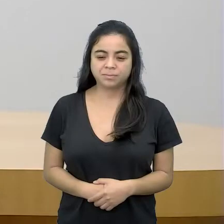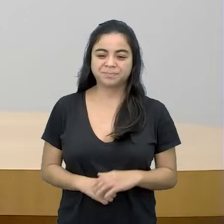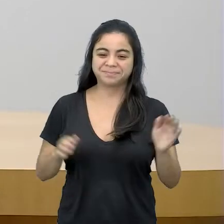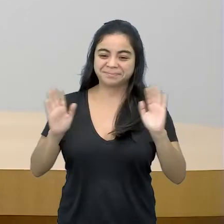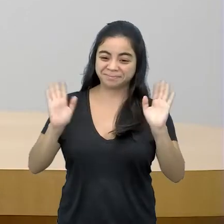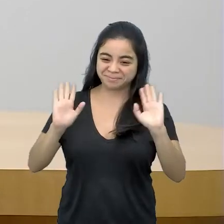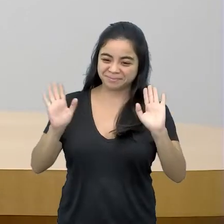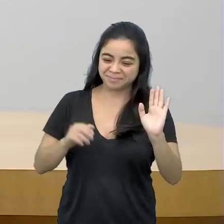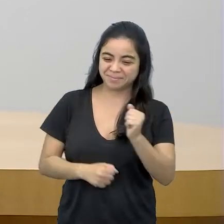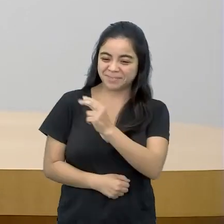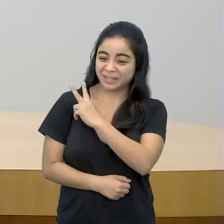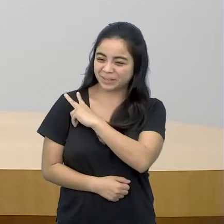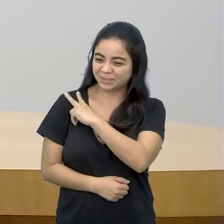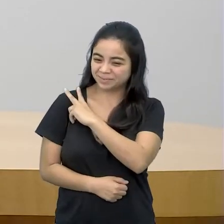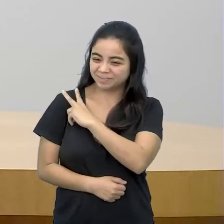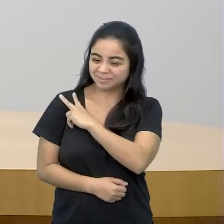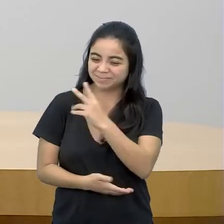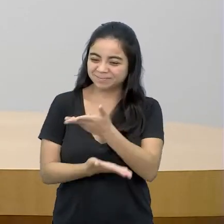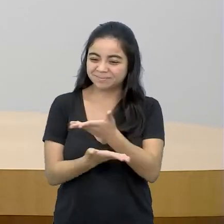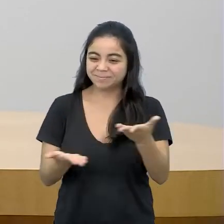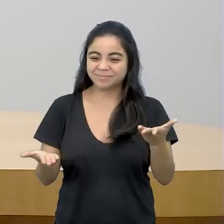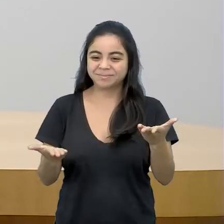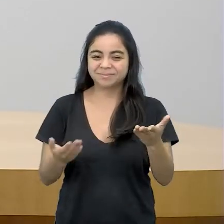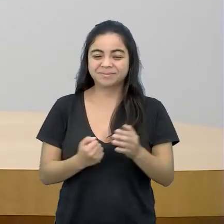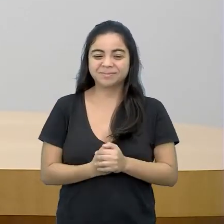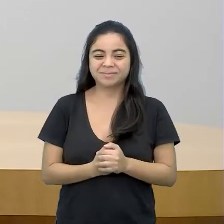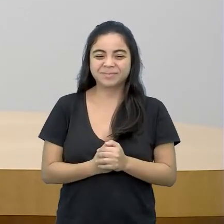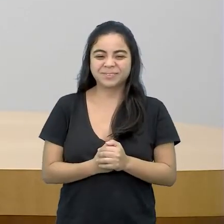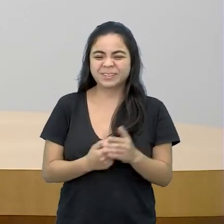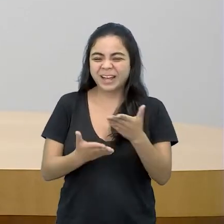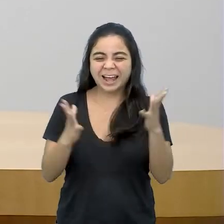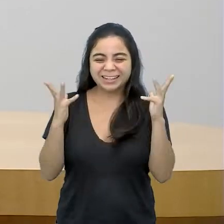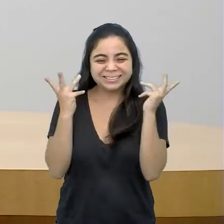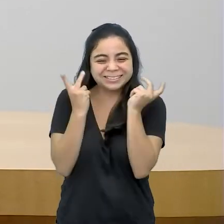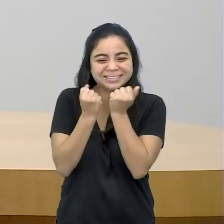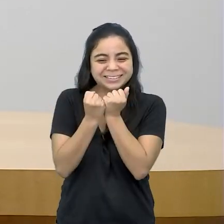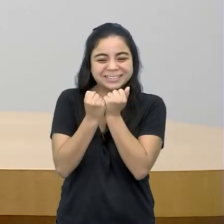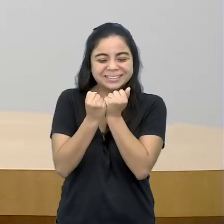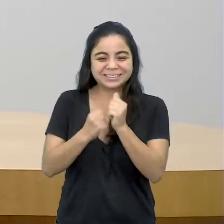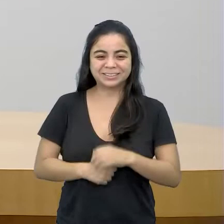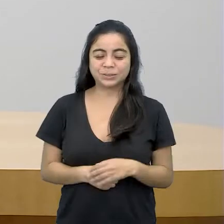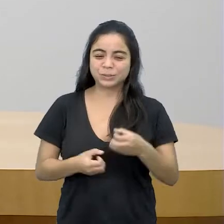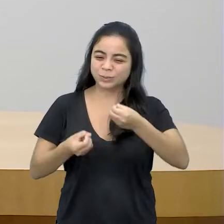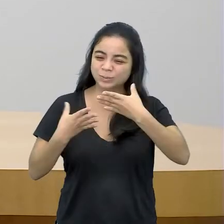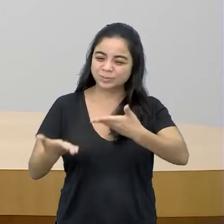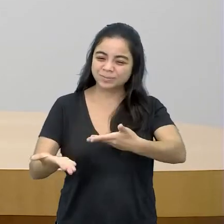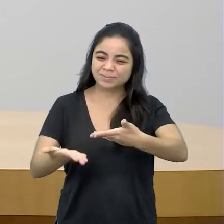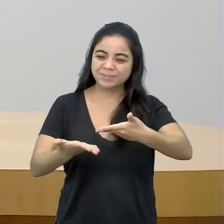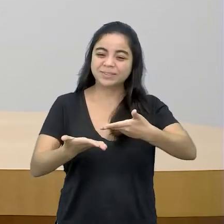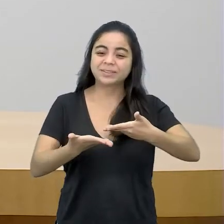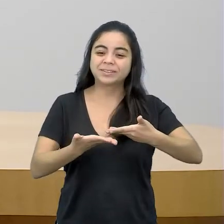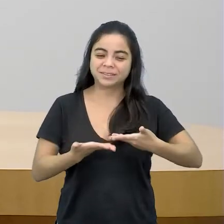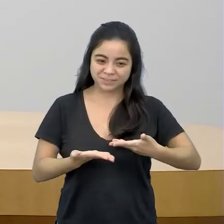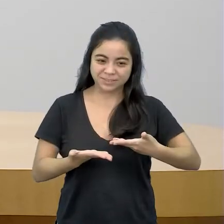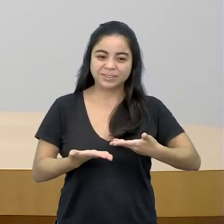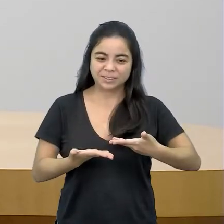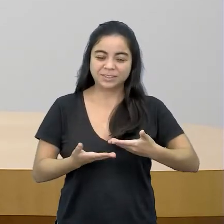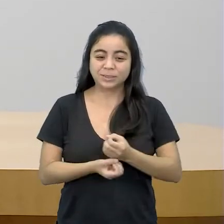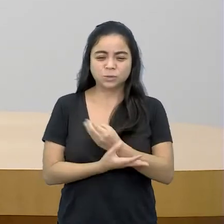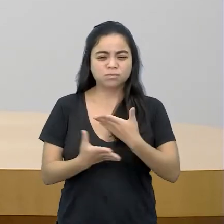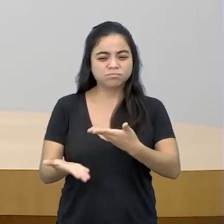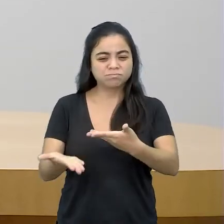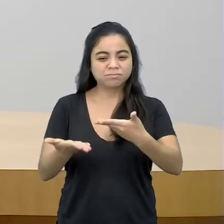Pessoal da segunda série do ensino médio, gente bonita, sejam bem-vindas, sejam